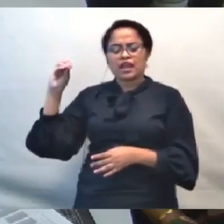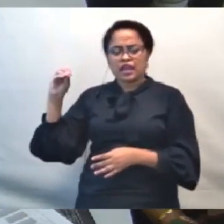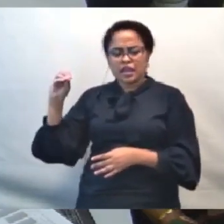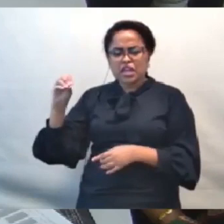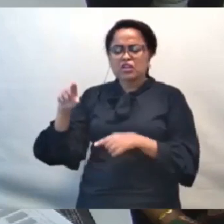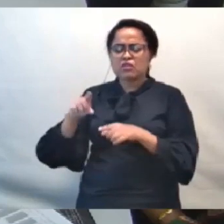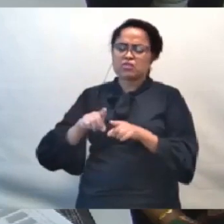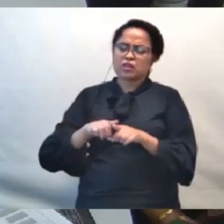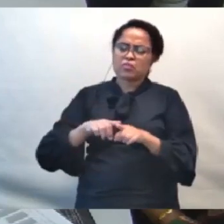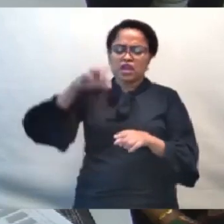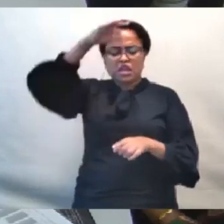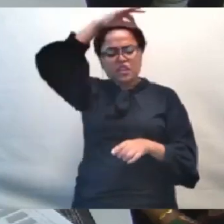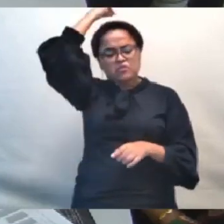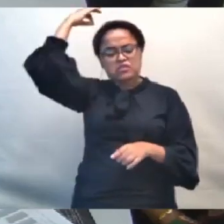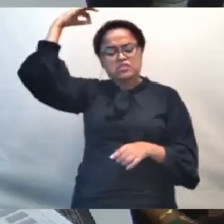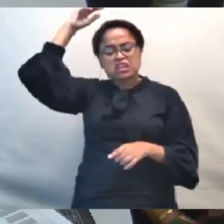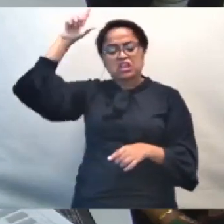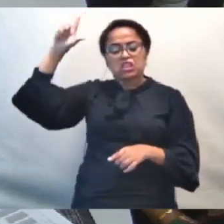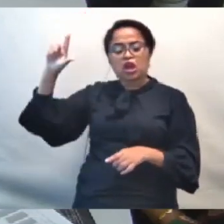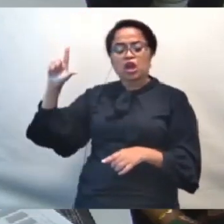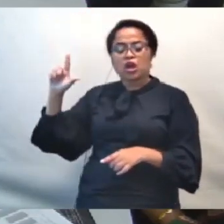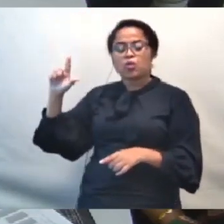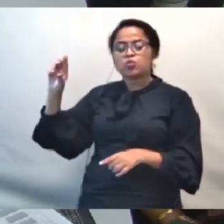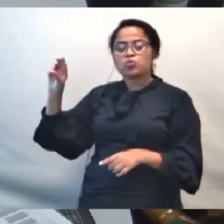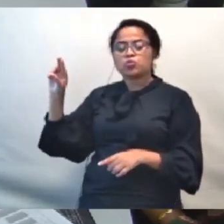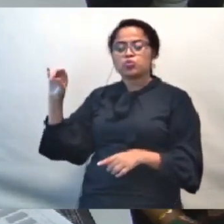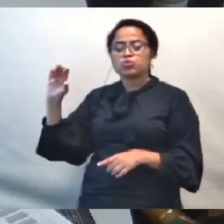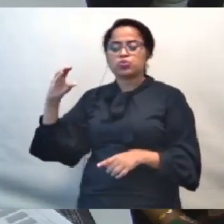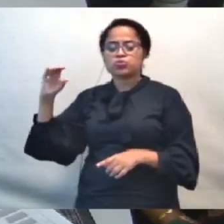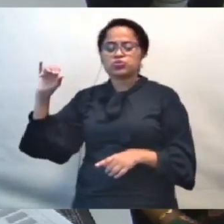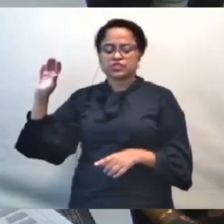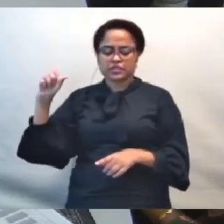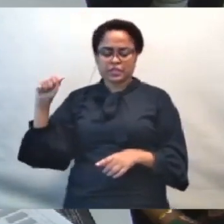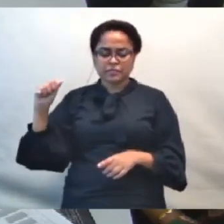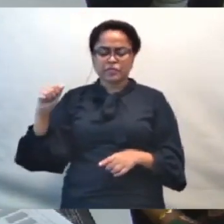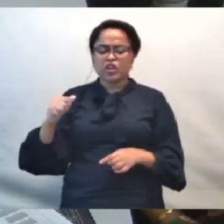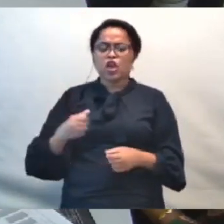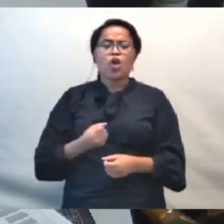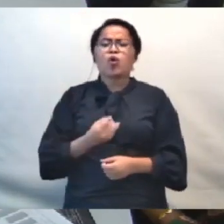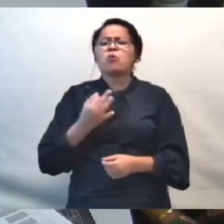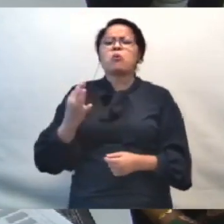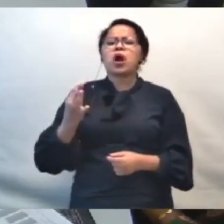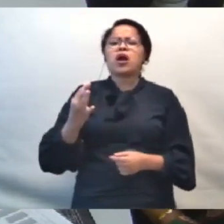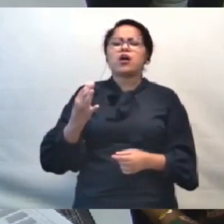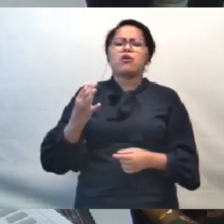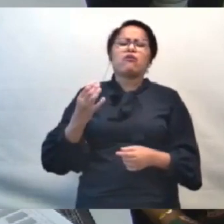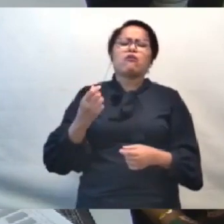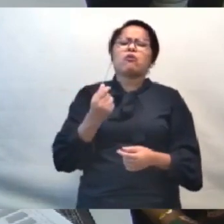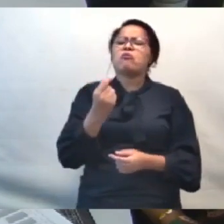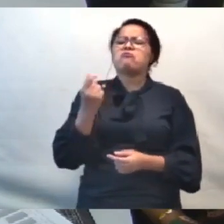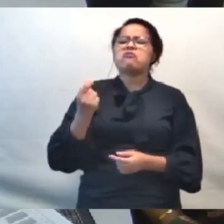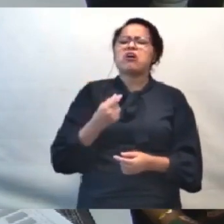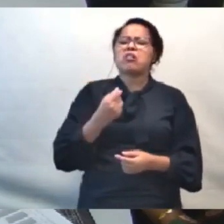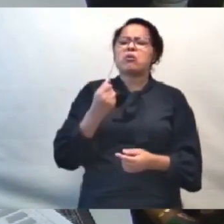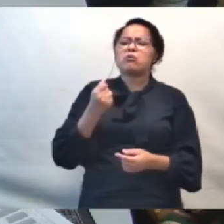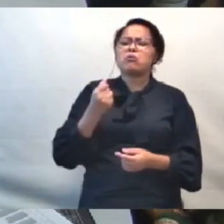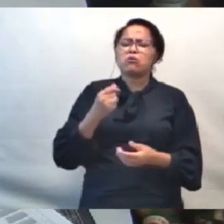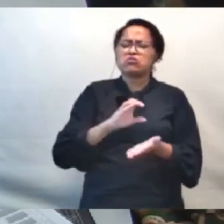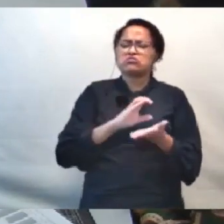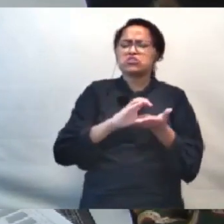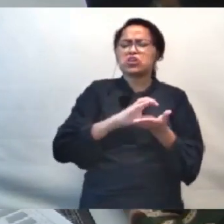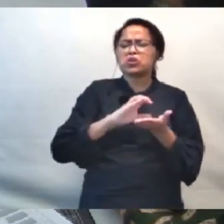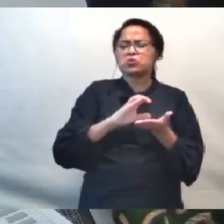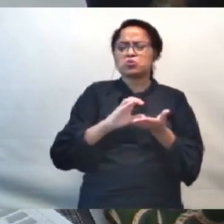de futebol? E qual é o valor desse recurso utilizado? Né? Para a gente ter aí entender se, de fato, isso